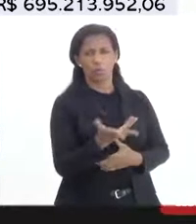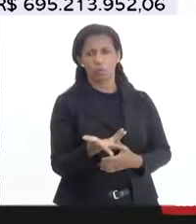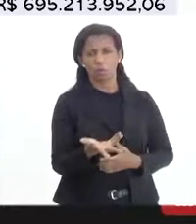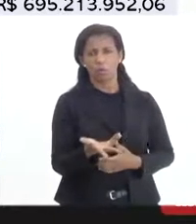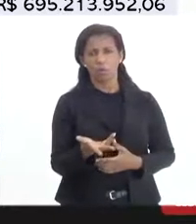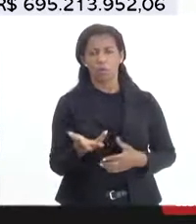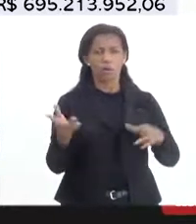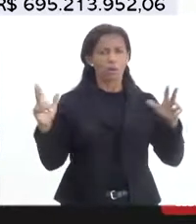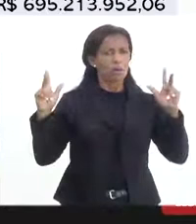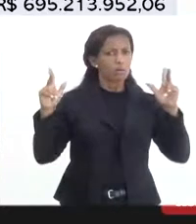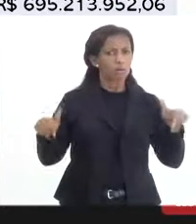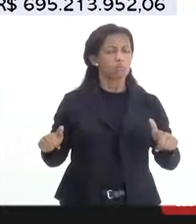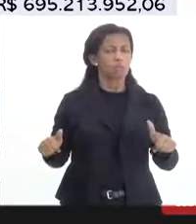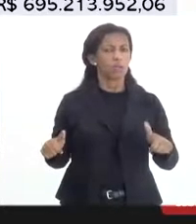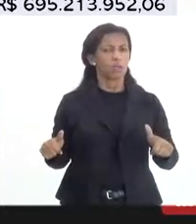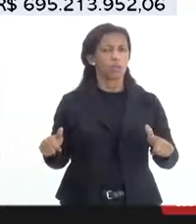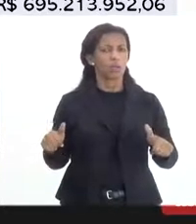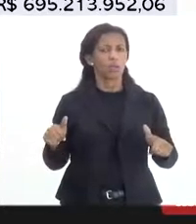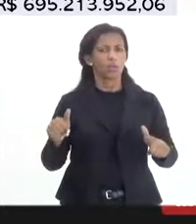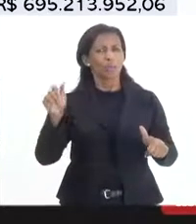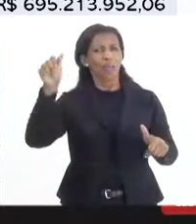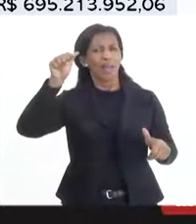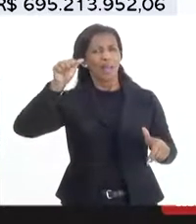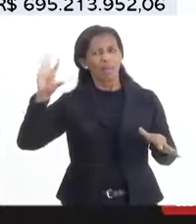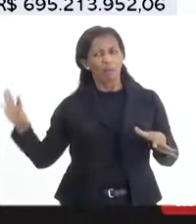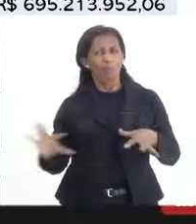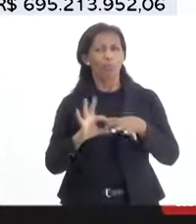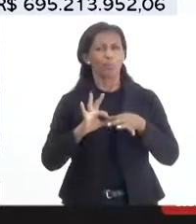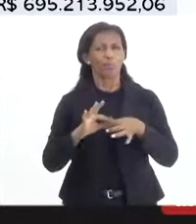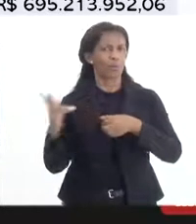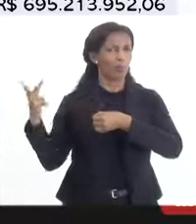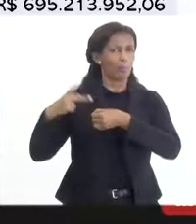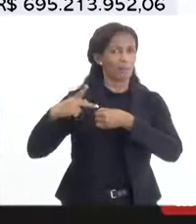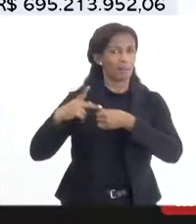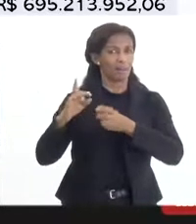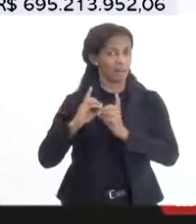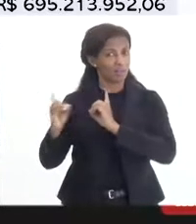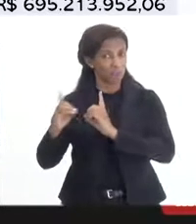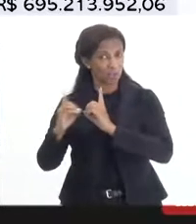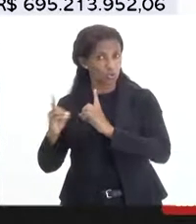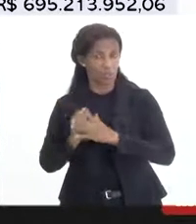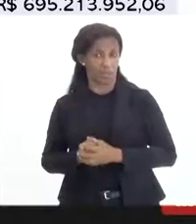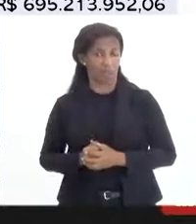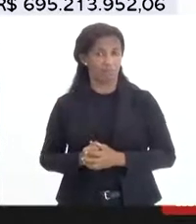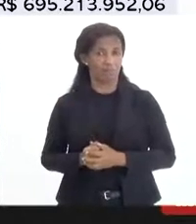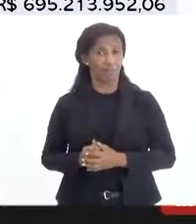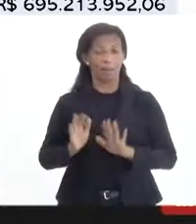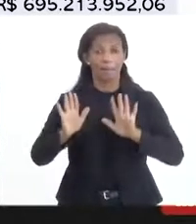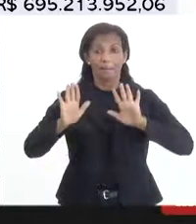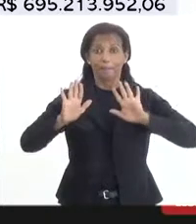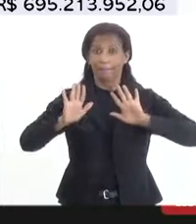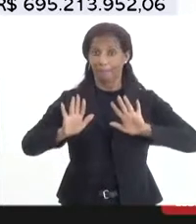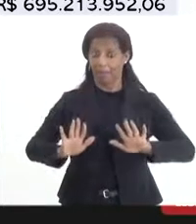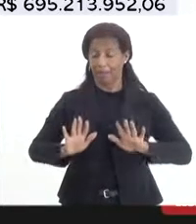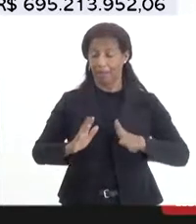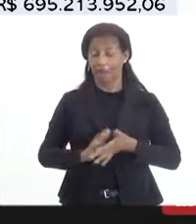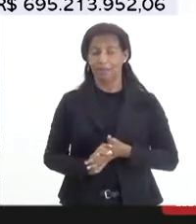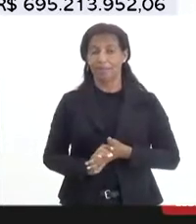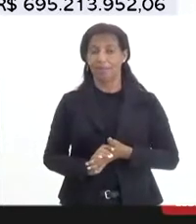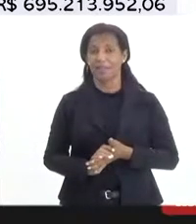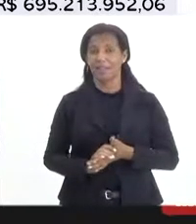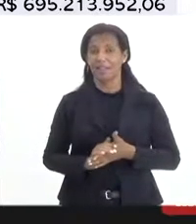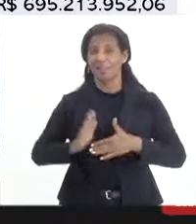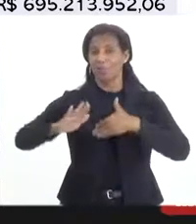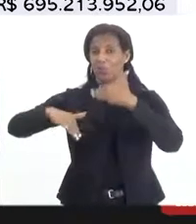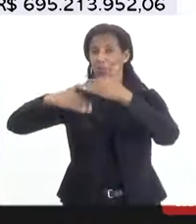diretamente não está associado diretamente com o petróleo. Era essa a discussão e estava sendo procedente. Mas, vamos lá, as coisas